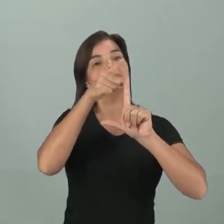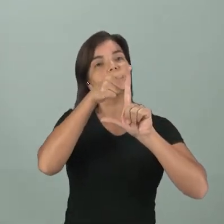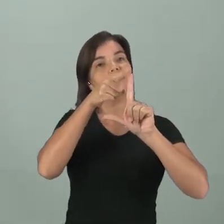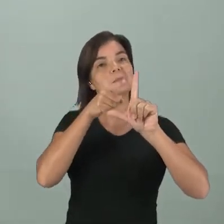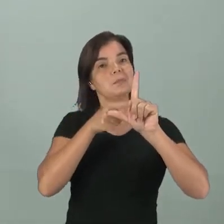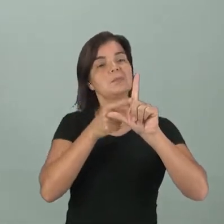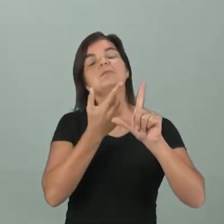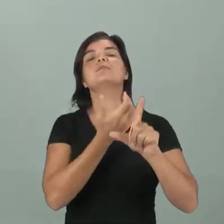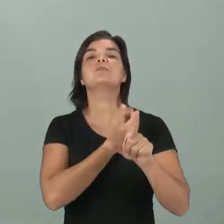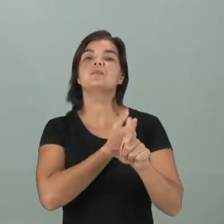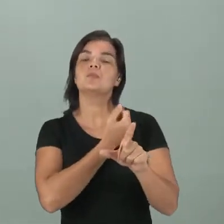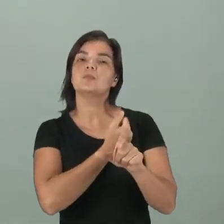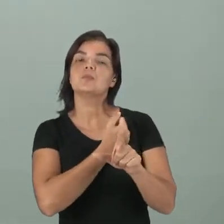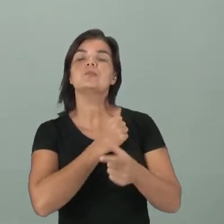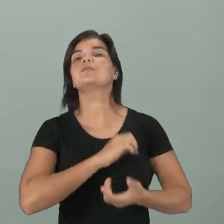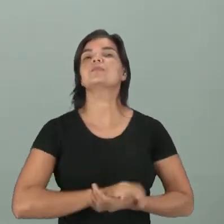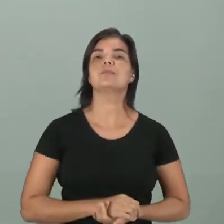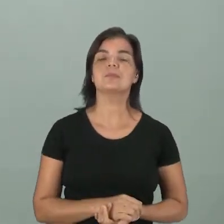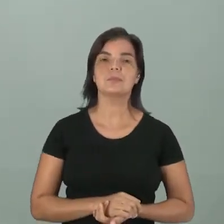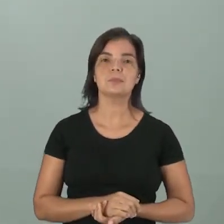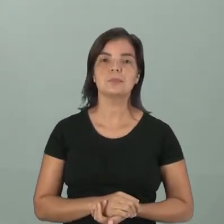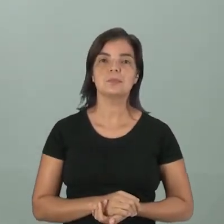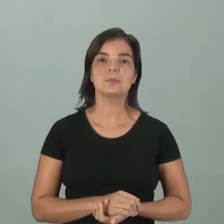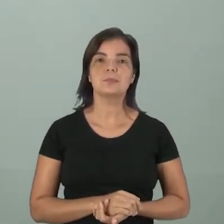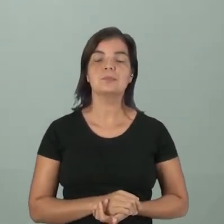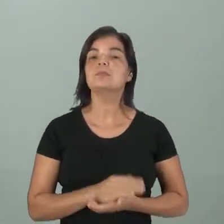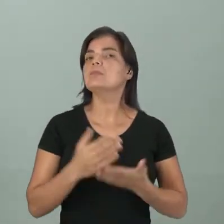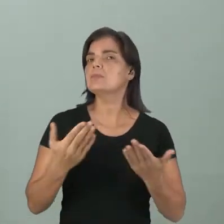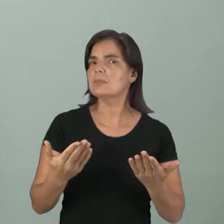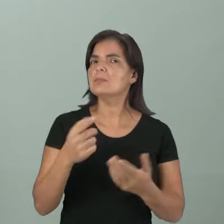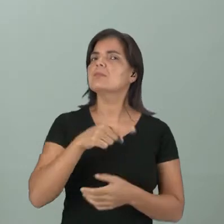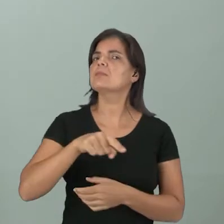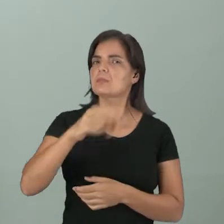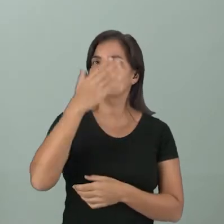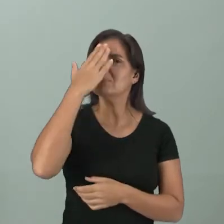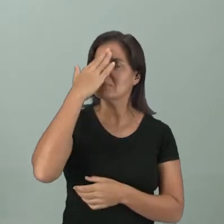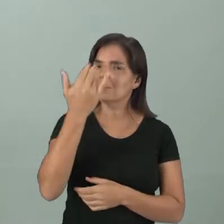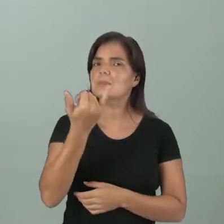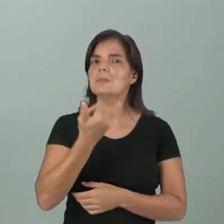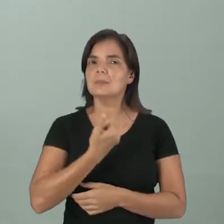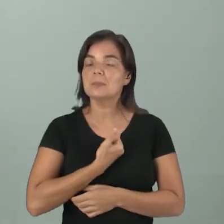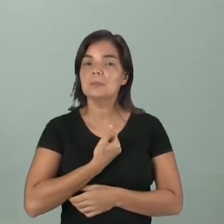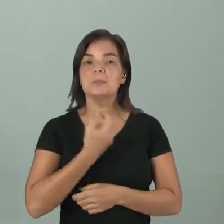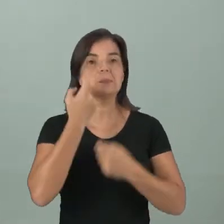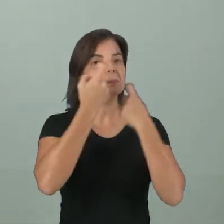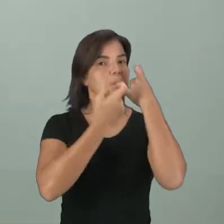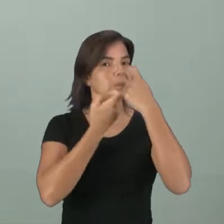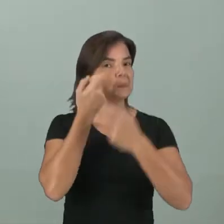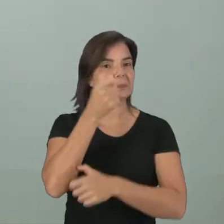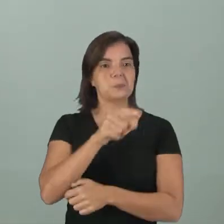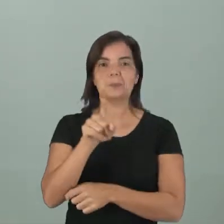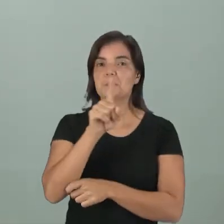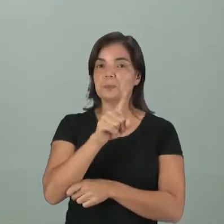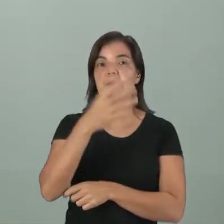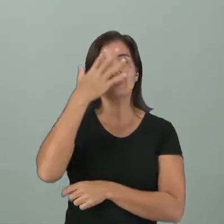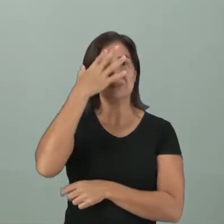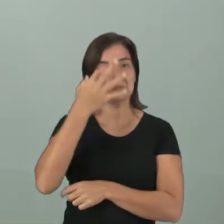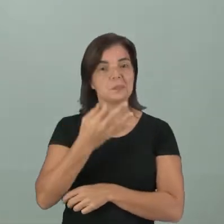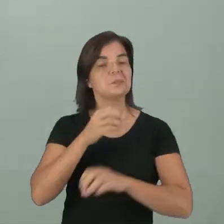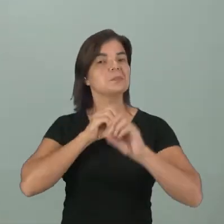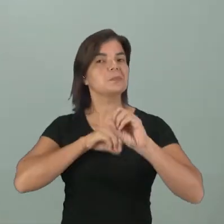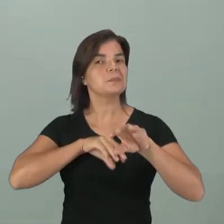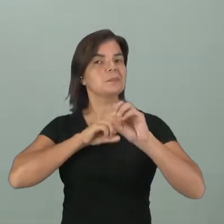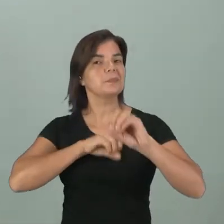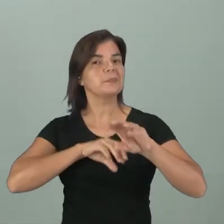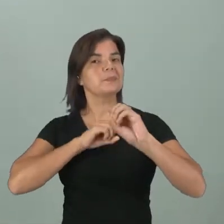que será que são esses números que apareceram ali na linha vertical? Você sabe me dizer? Não se preocupe, eu estou aqui justamente para te